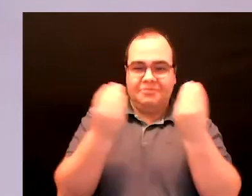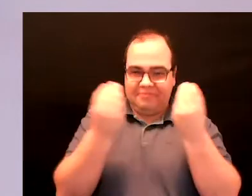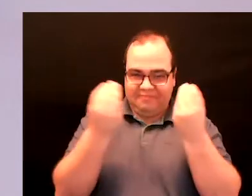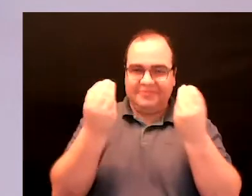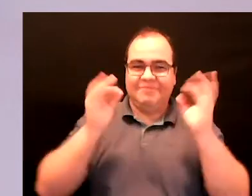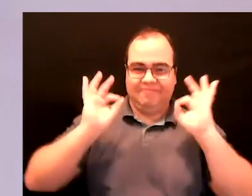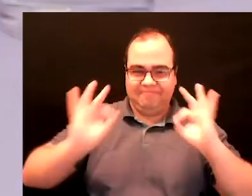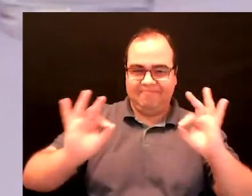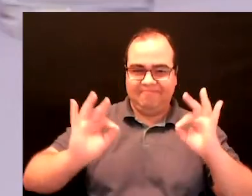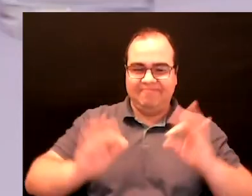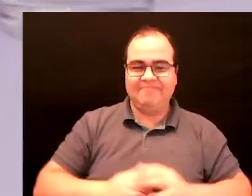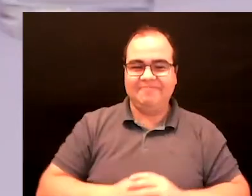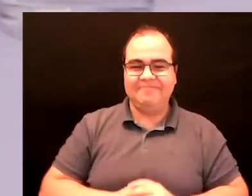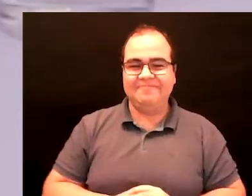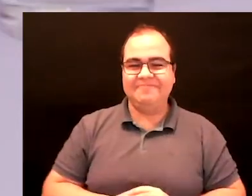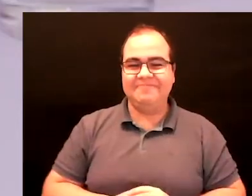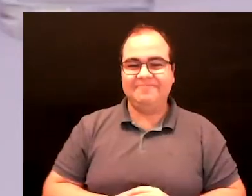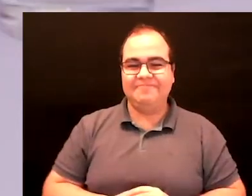né?